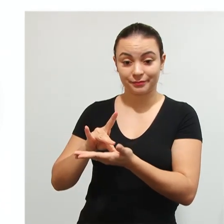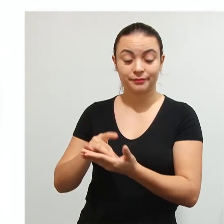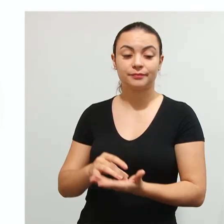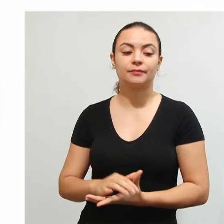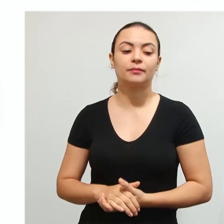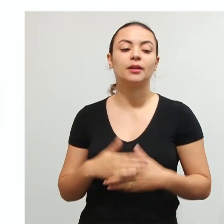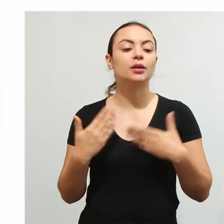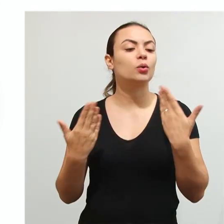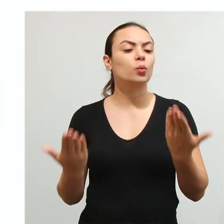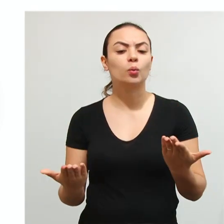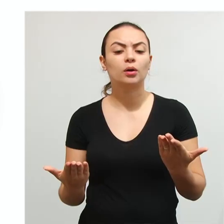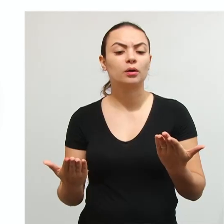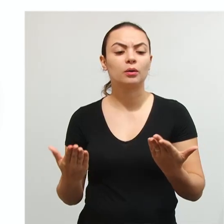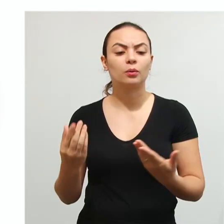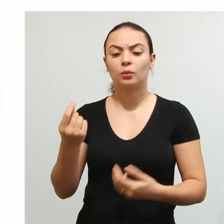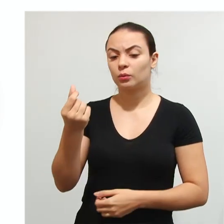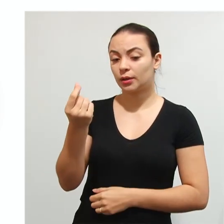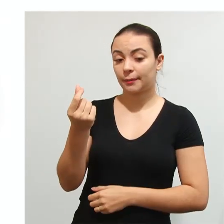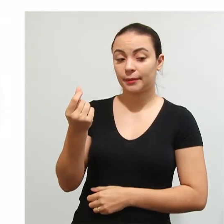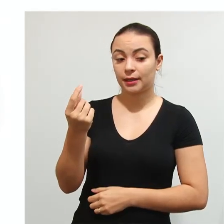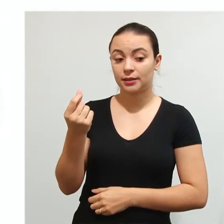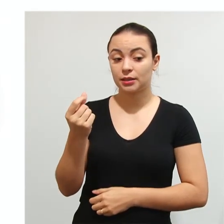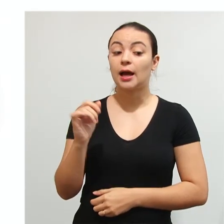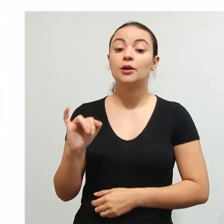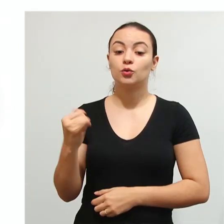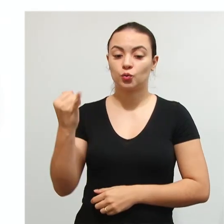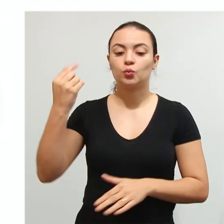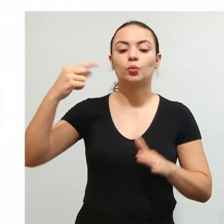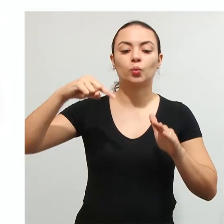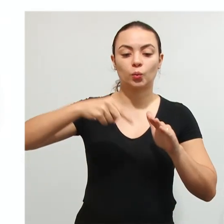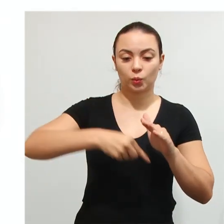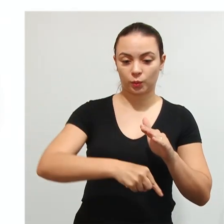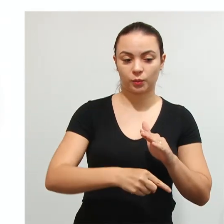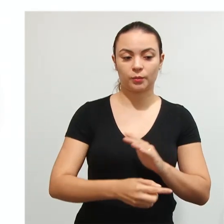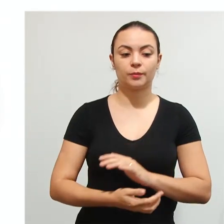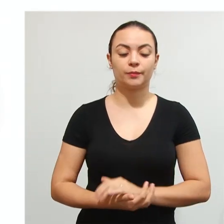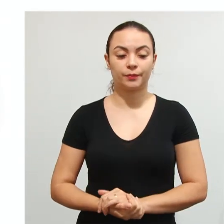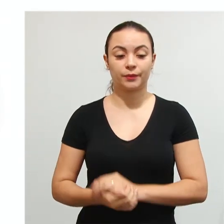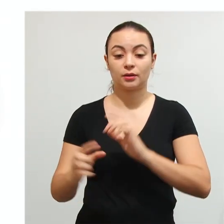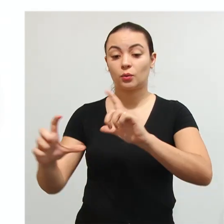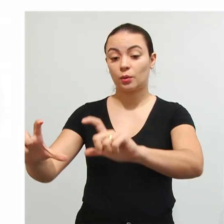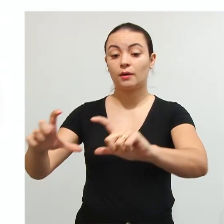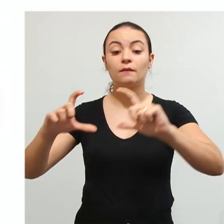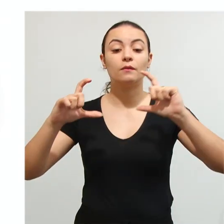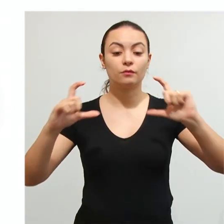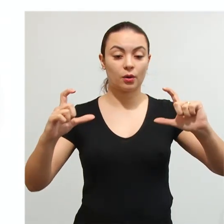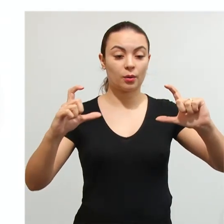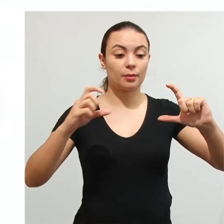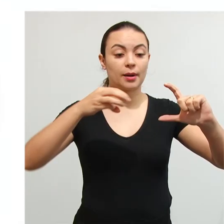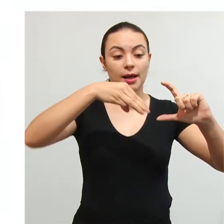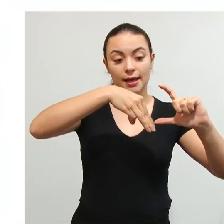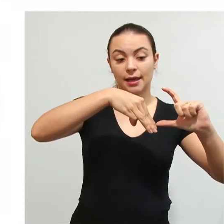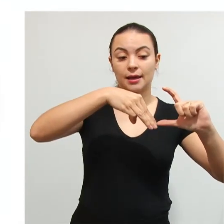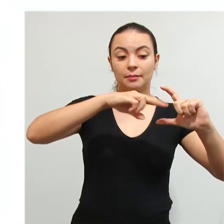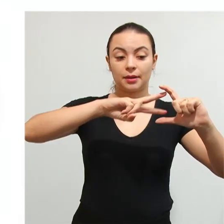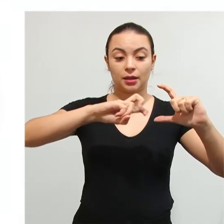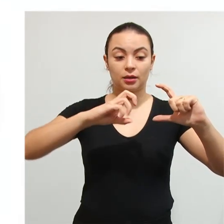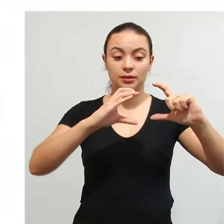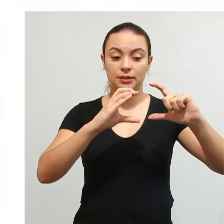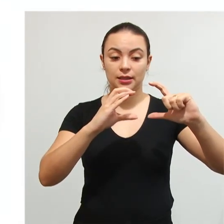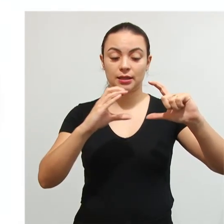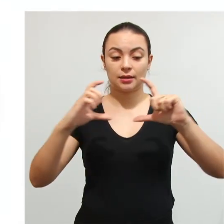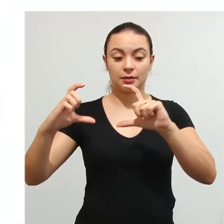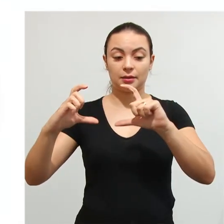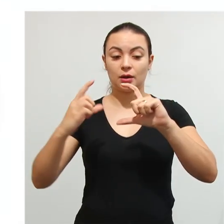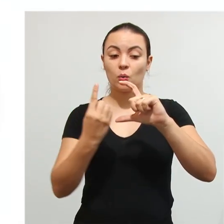compostos então no juros compostos a gente tem a forma montante Capital 1 +